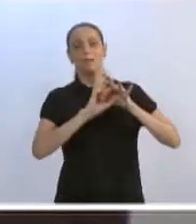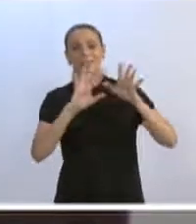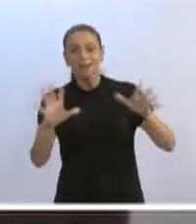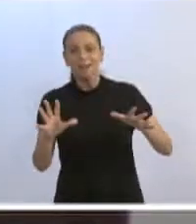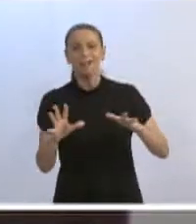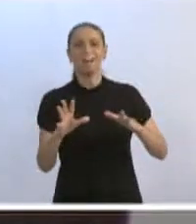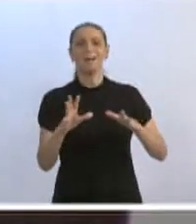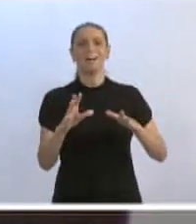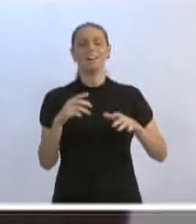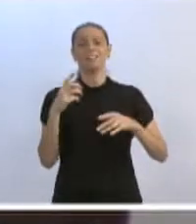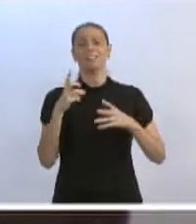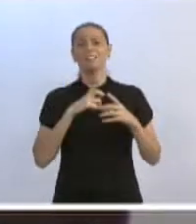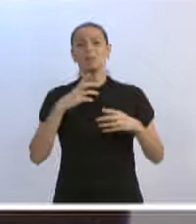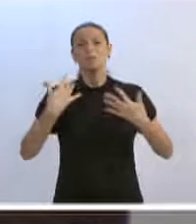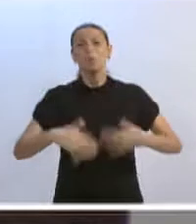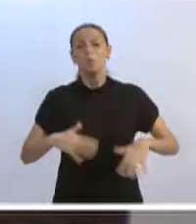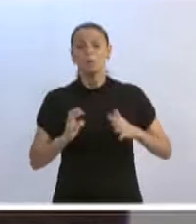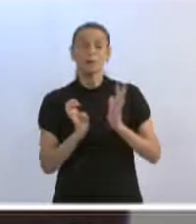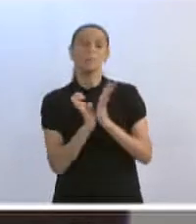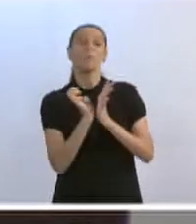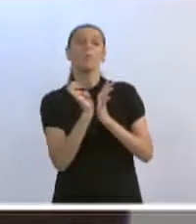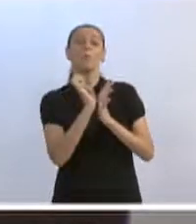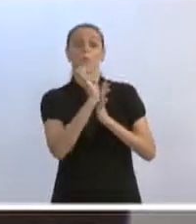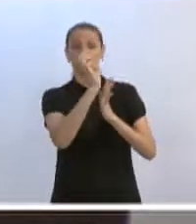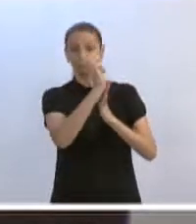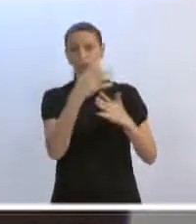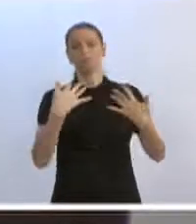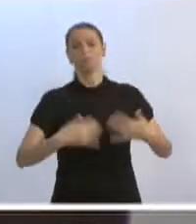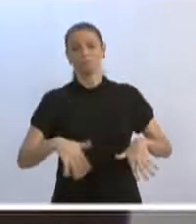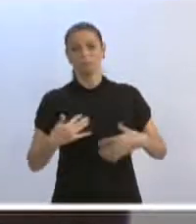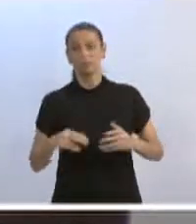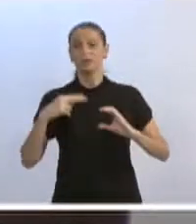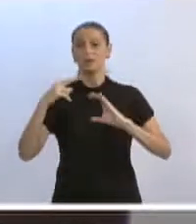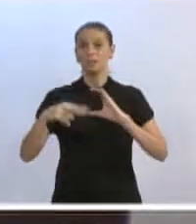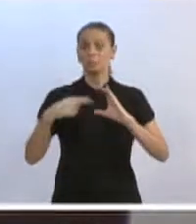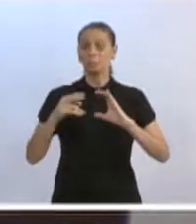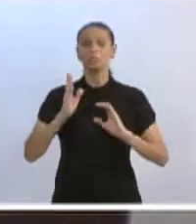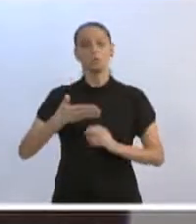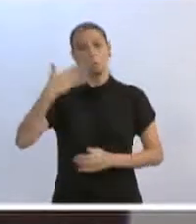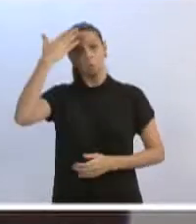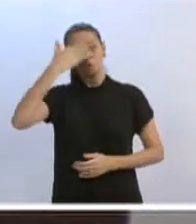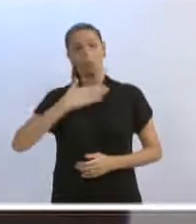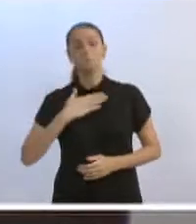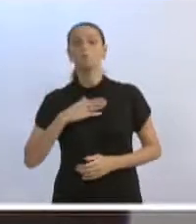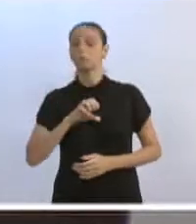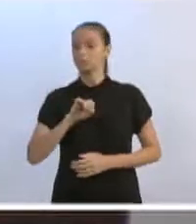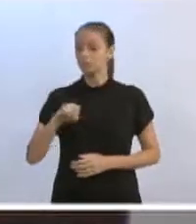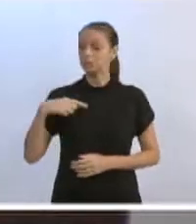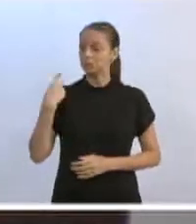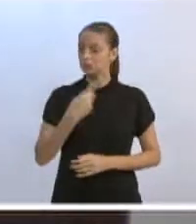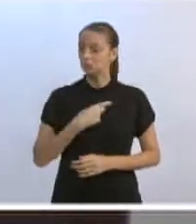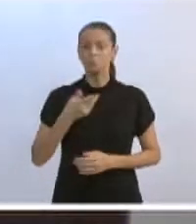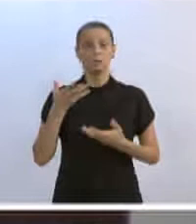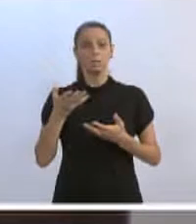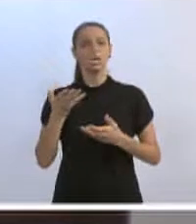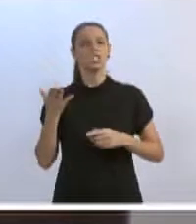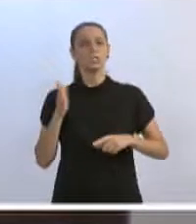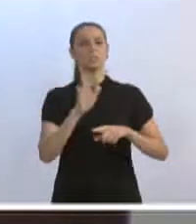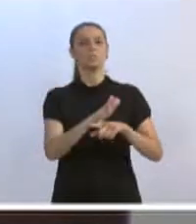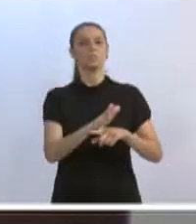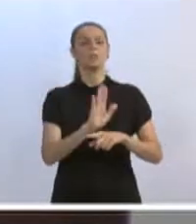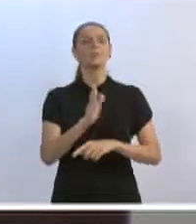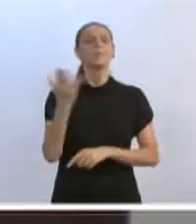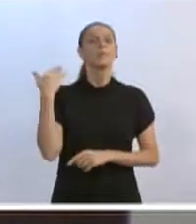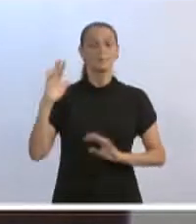nós precisamos ou seja nós temos que pensar aqui esta casa já deu prova de que quando quer consegue fazer que foi a questão do incentivo da microcervejaria